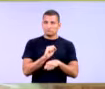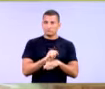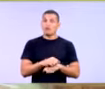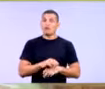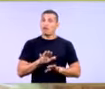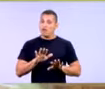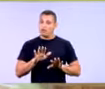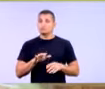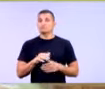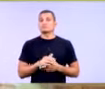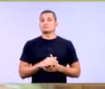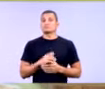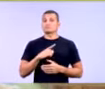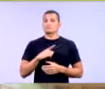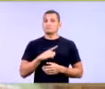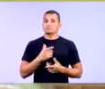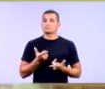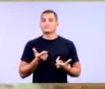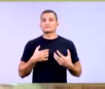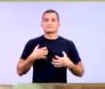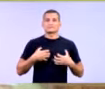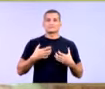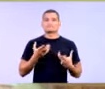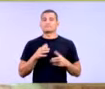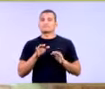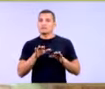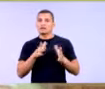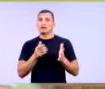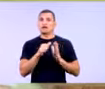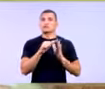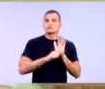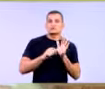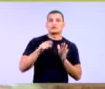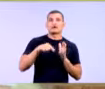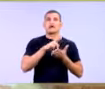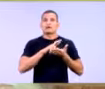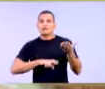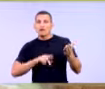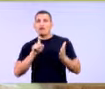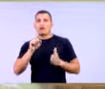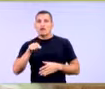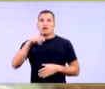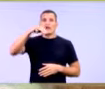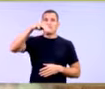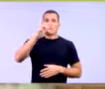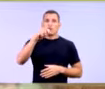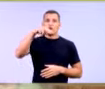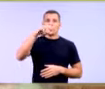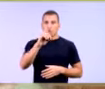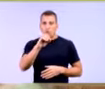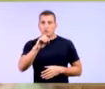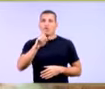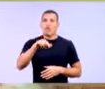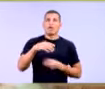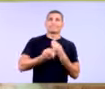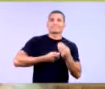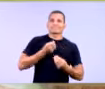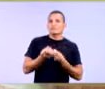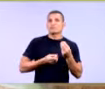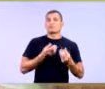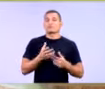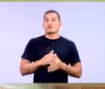fica aquela expectativa, né, artigo, relatório, monografia, como é que vai ser?